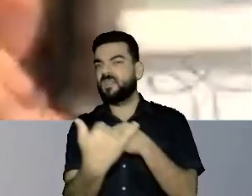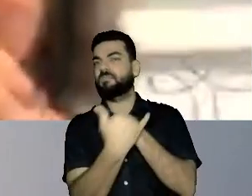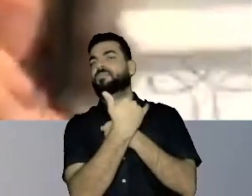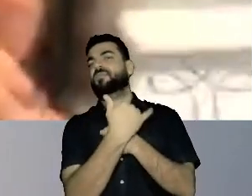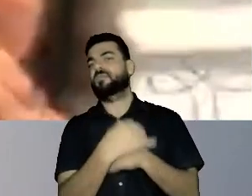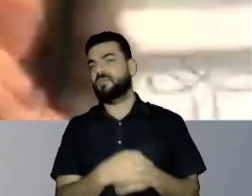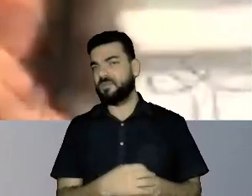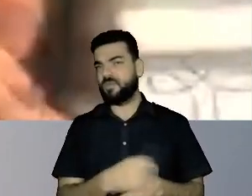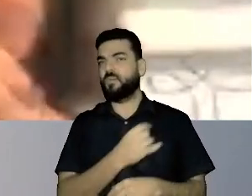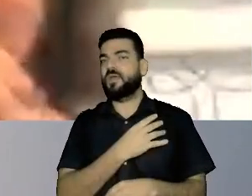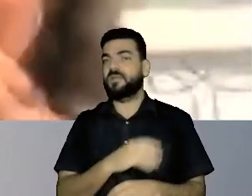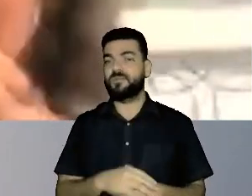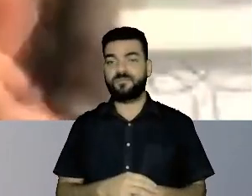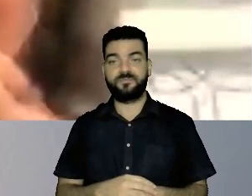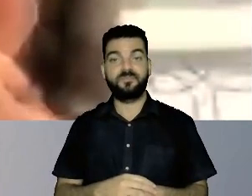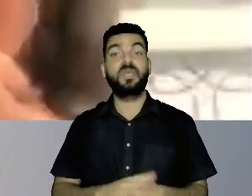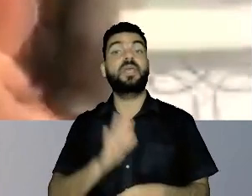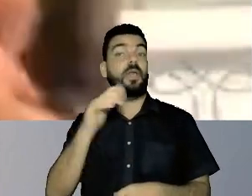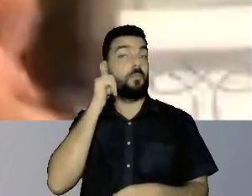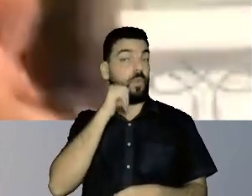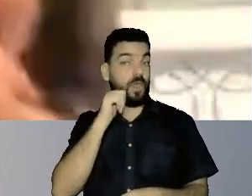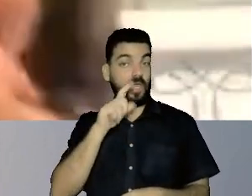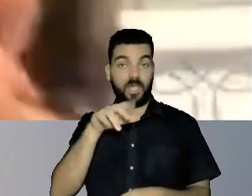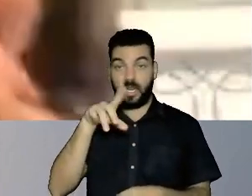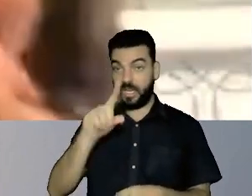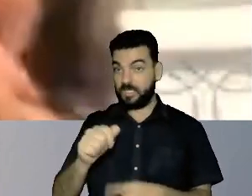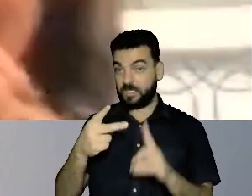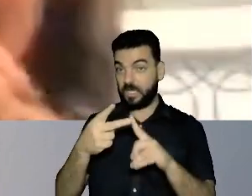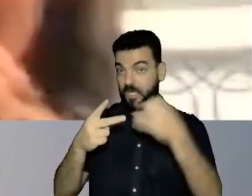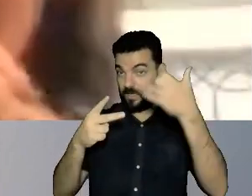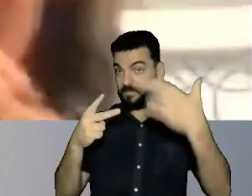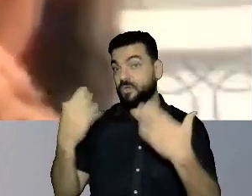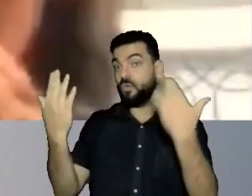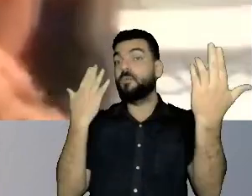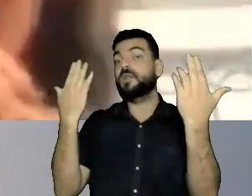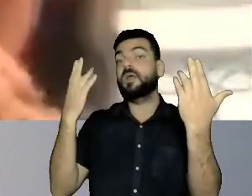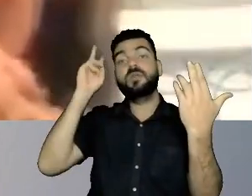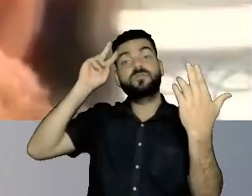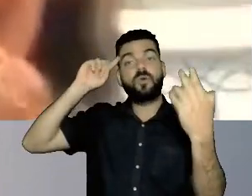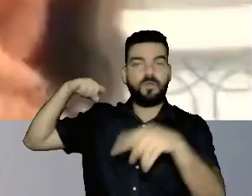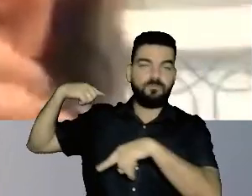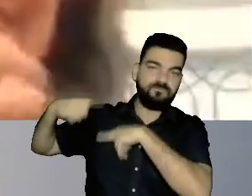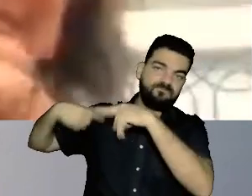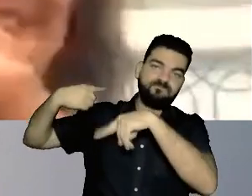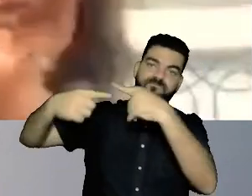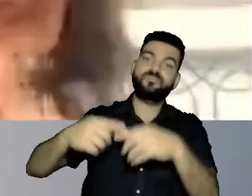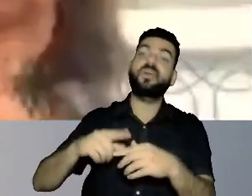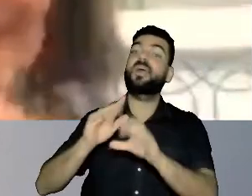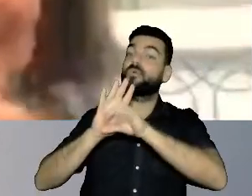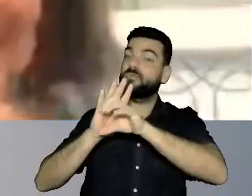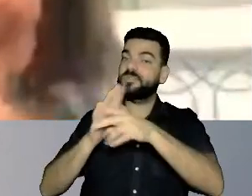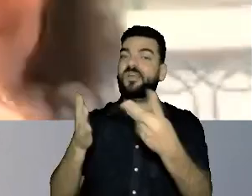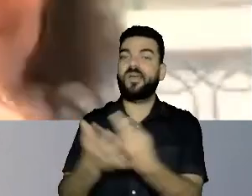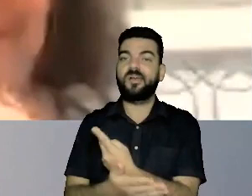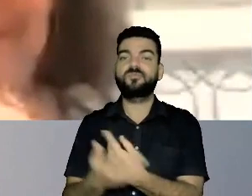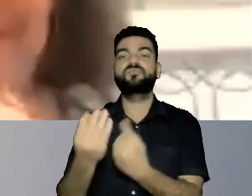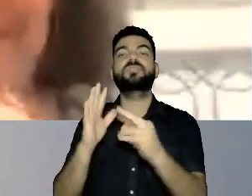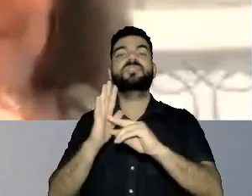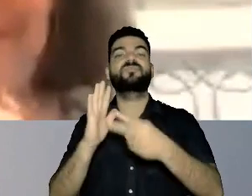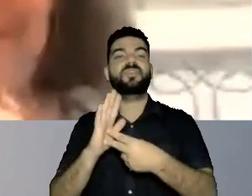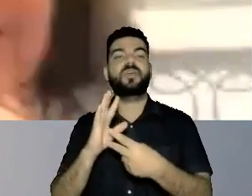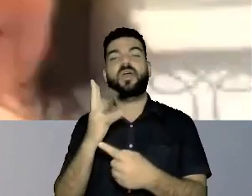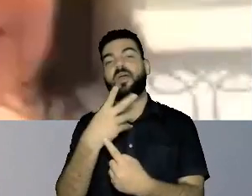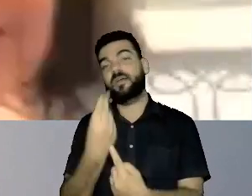tentativa de responder essa pergunta, existe uma série de armadilhas. E ela vai mostrando que o